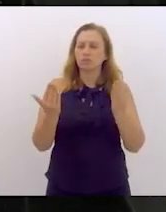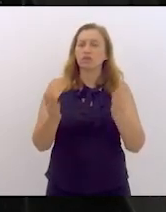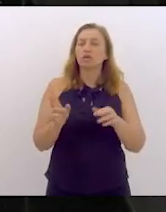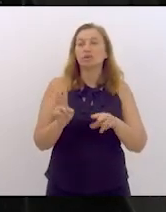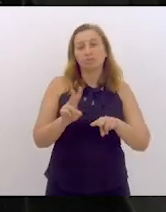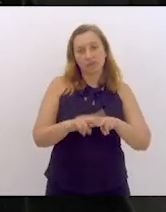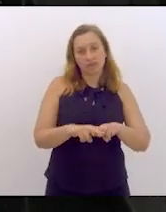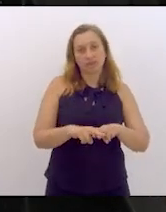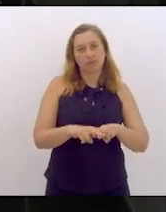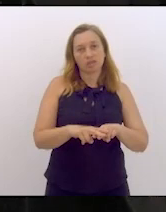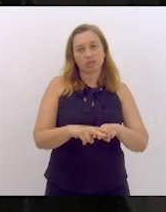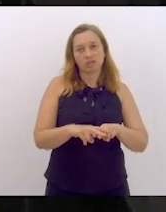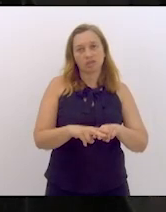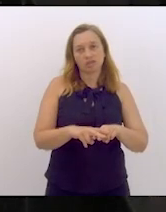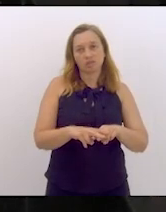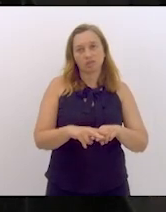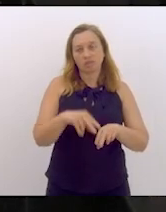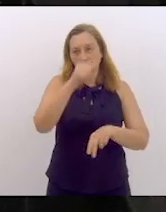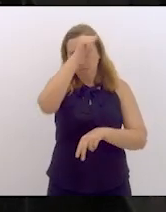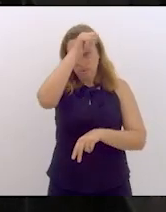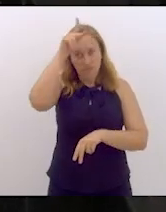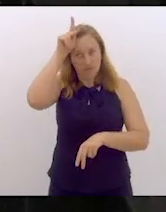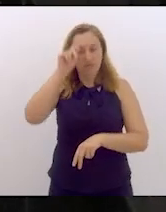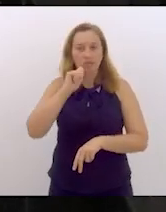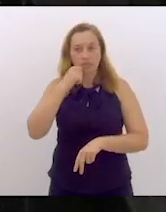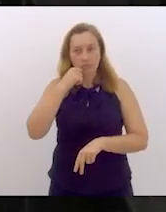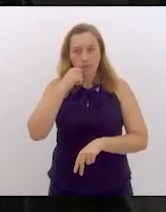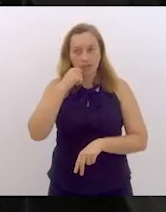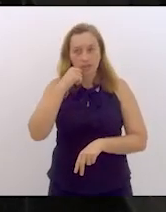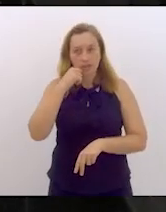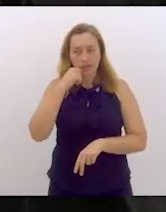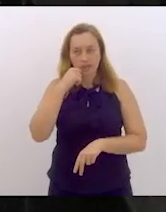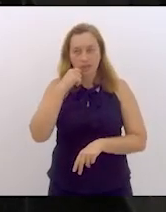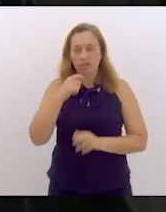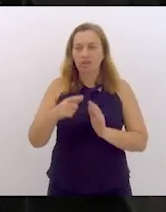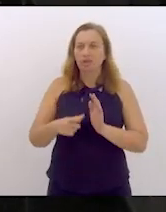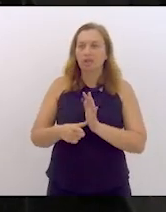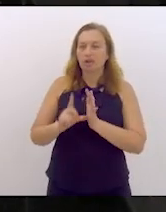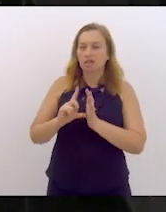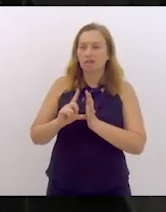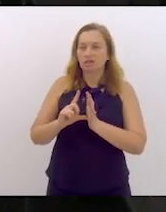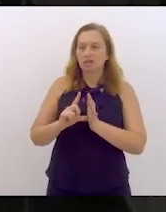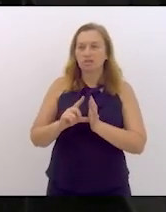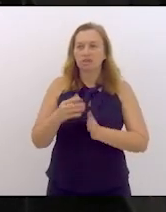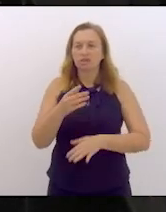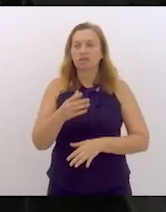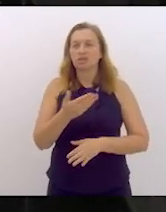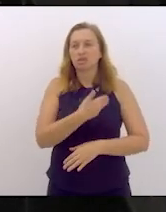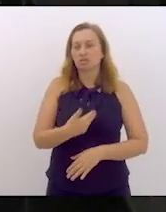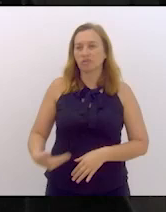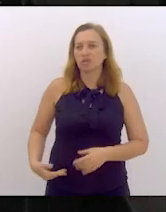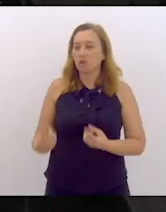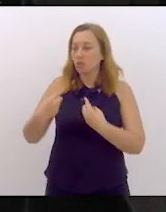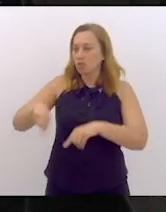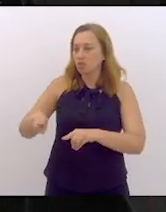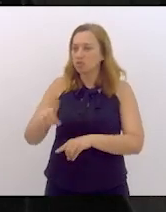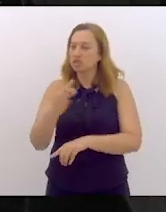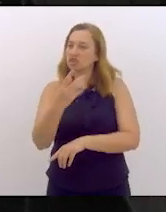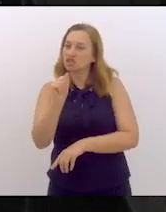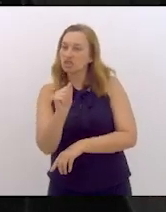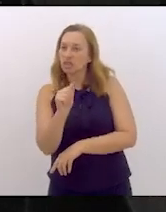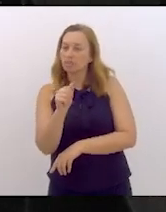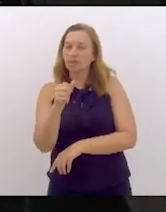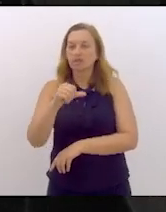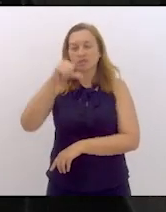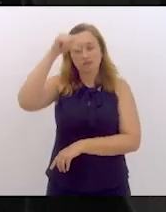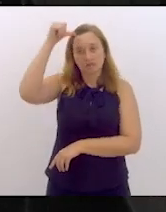prender o atual prefeito Eduardo Paes a época candidato a Governador contra a chapa de Cláudio Castro que era o